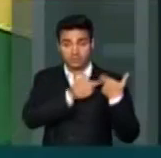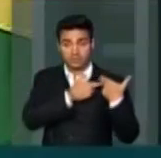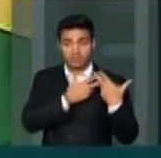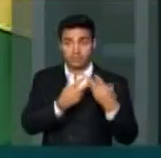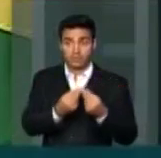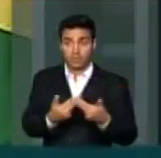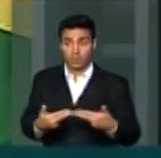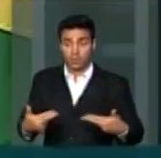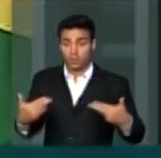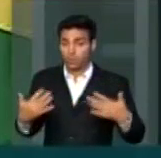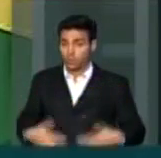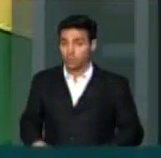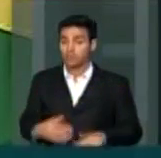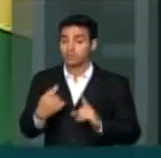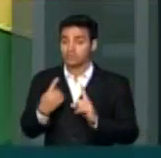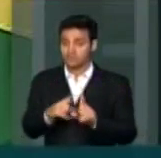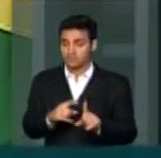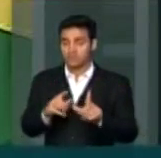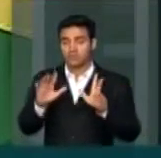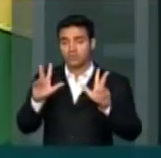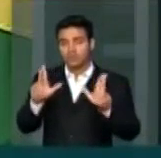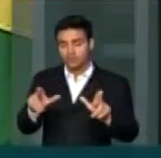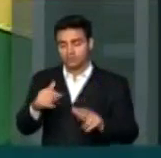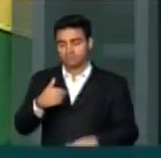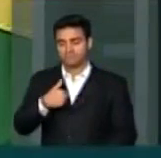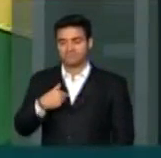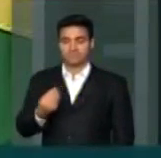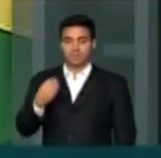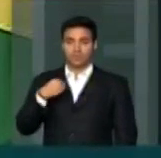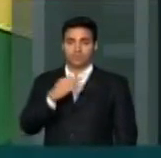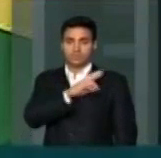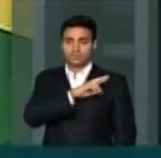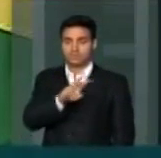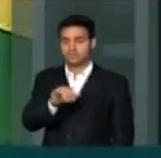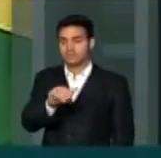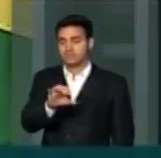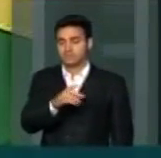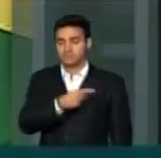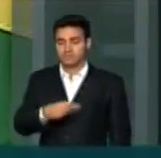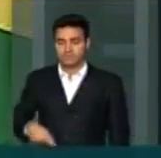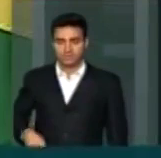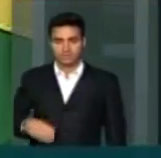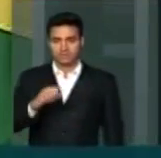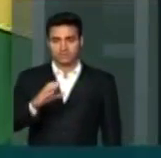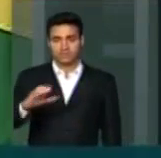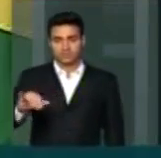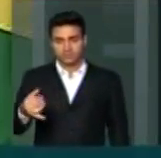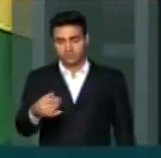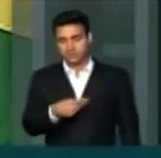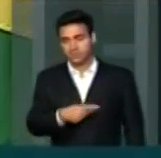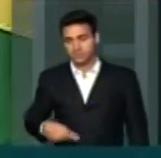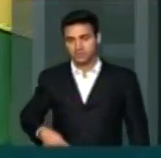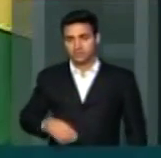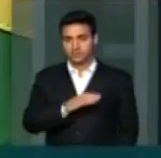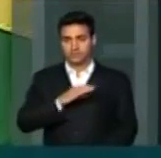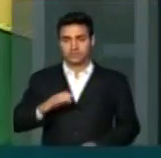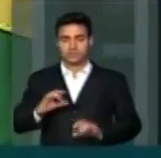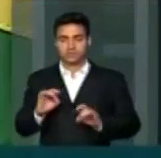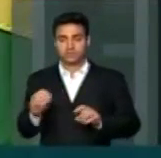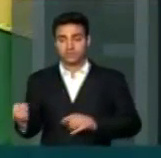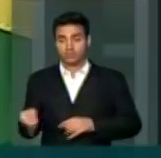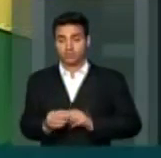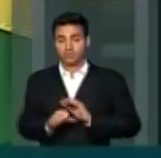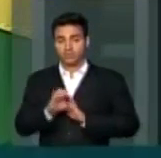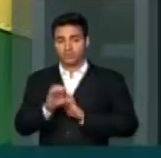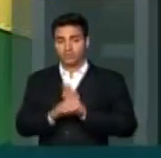desafiadoras quanto honrosas, como vice-presidente da Comissão Constituição, Justiça e Cidadania, presidência da Comissão Especial do Novo Código de